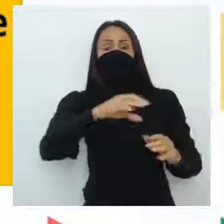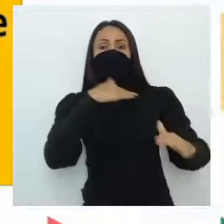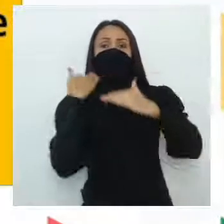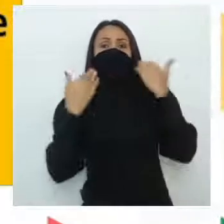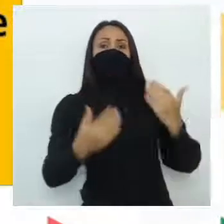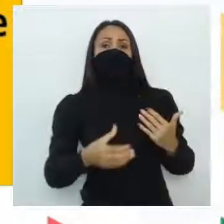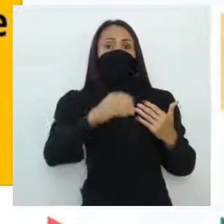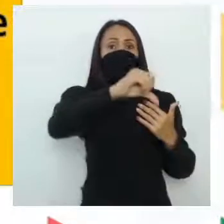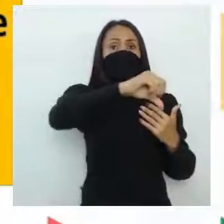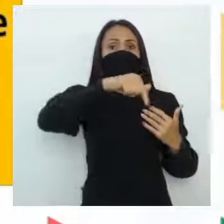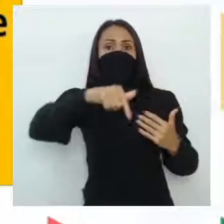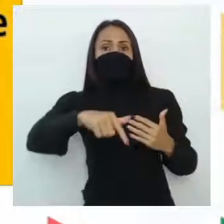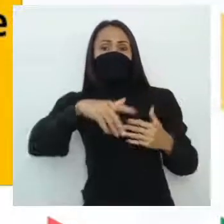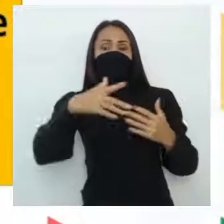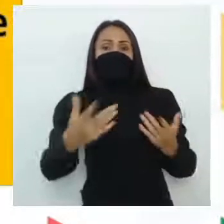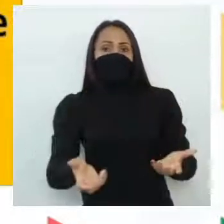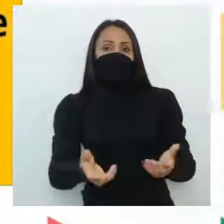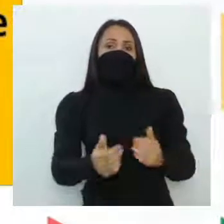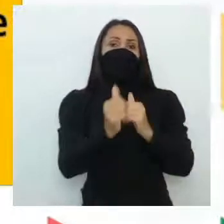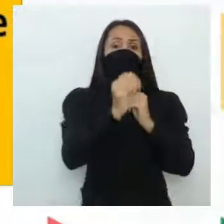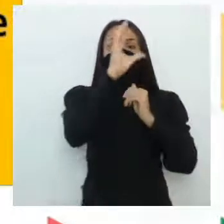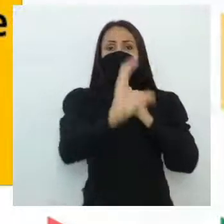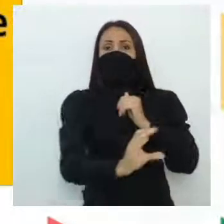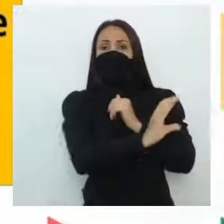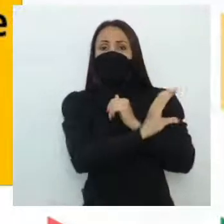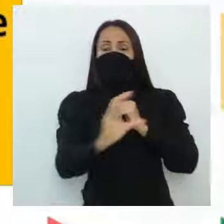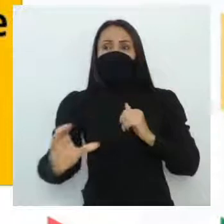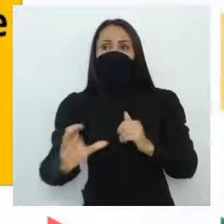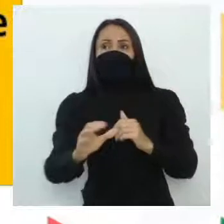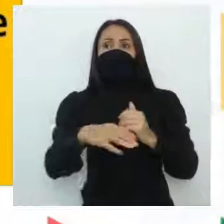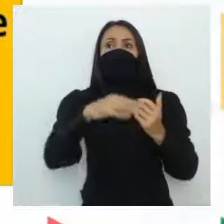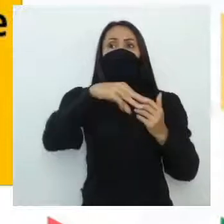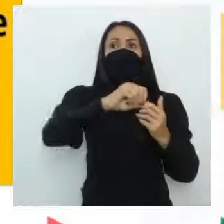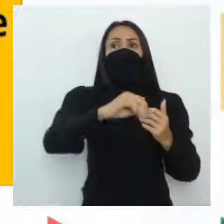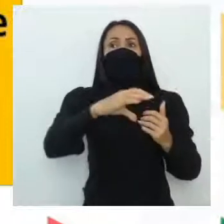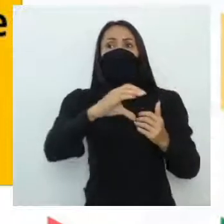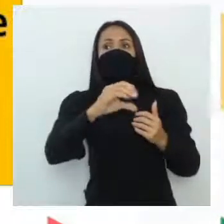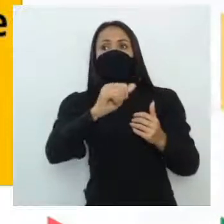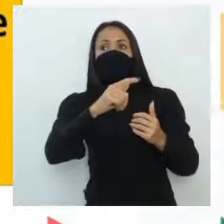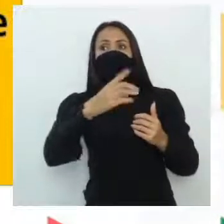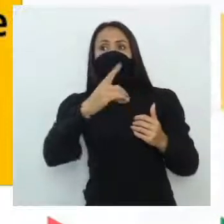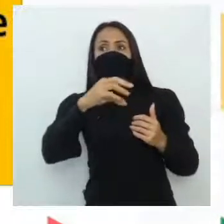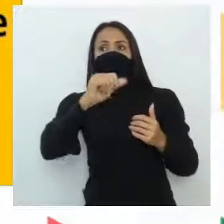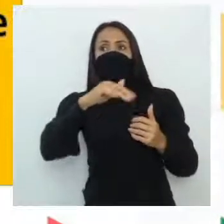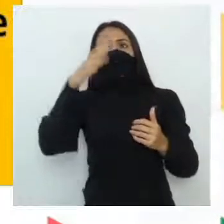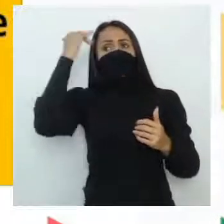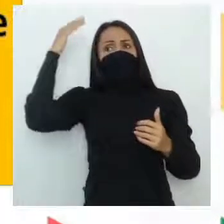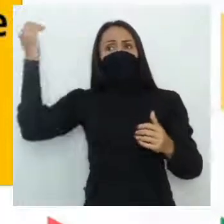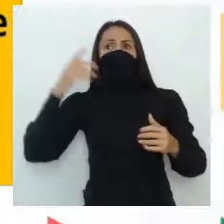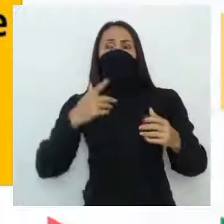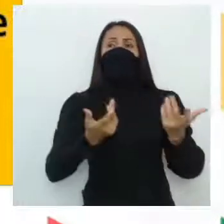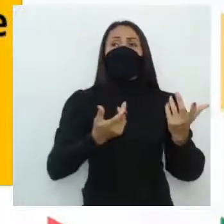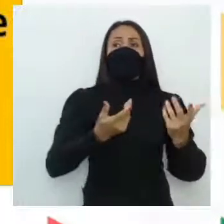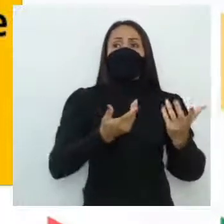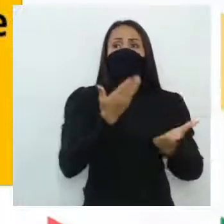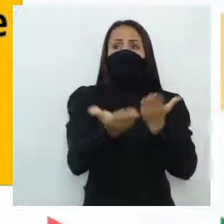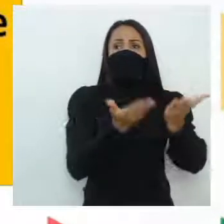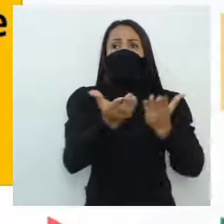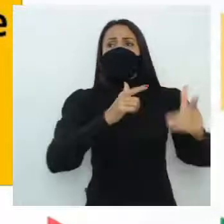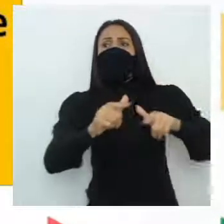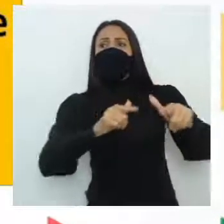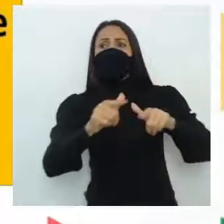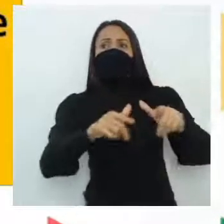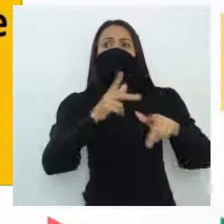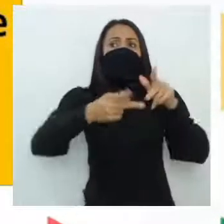97. Foi uma missionária católica da Macedônia, famosa por seu trabalho de ajuda às